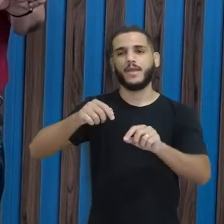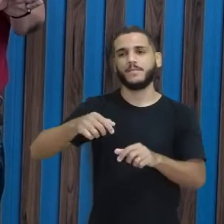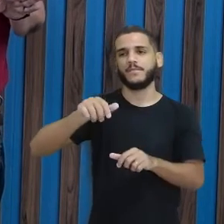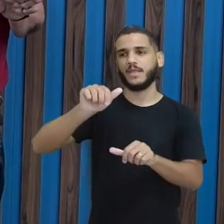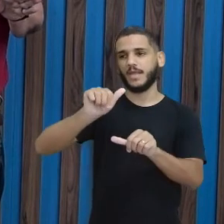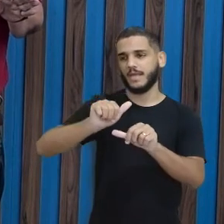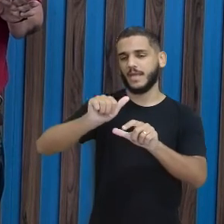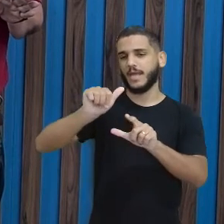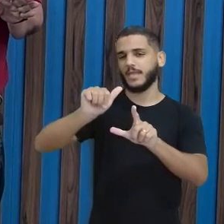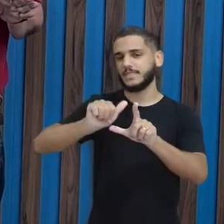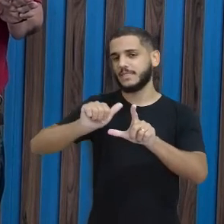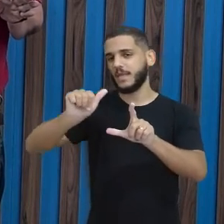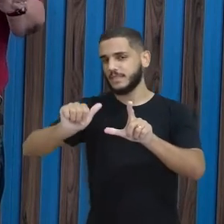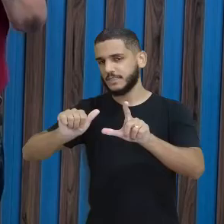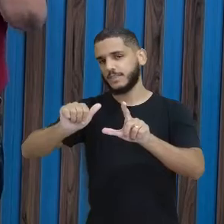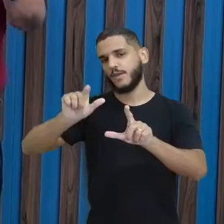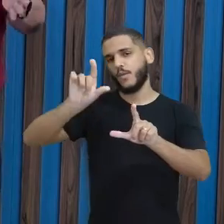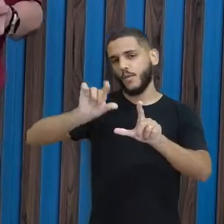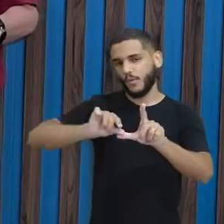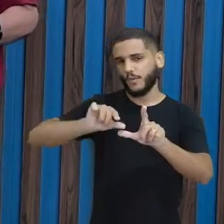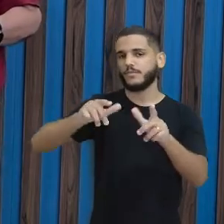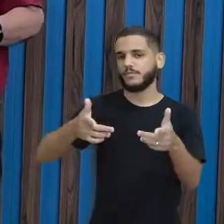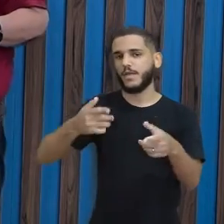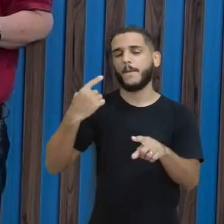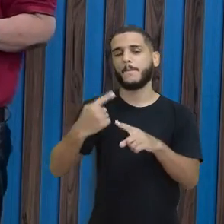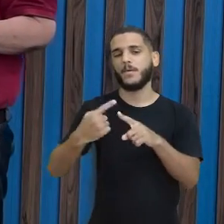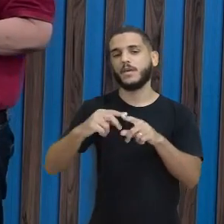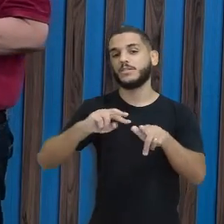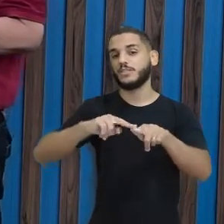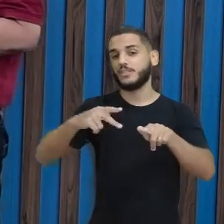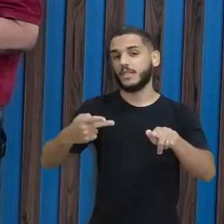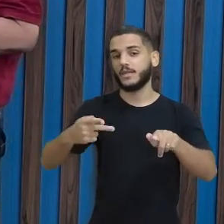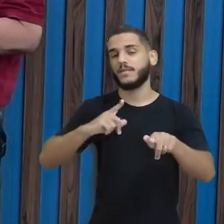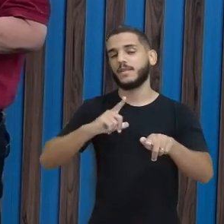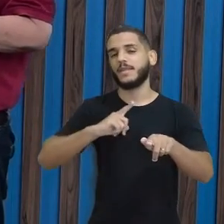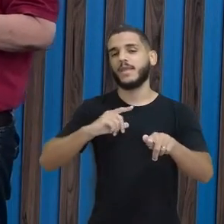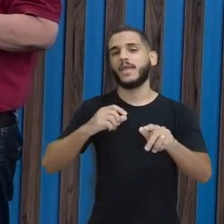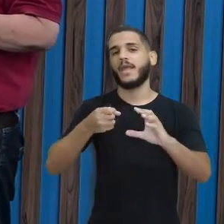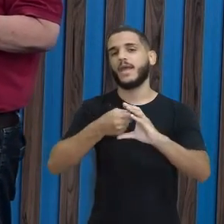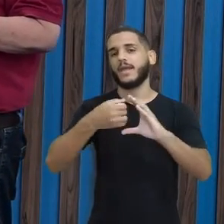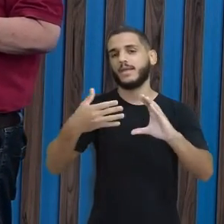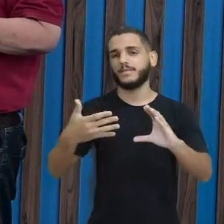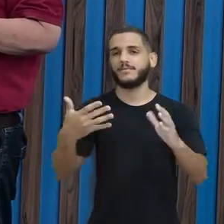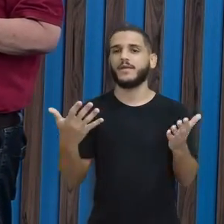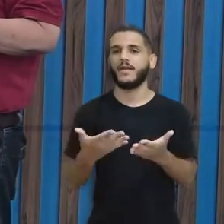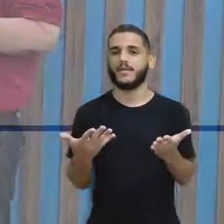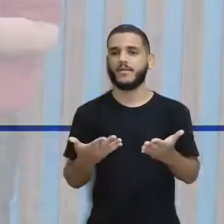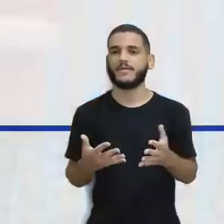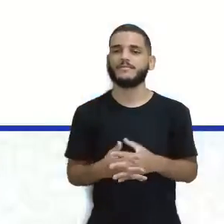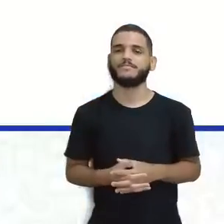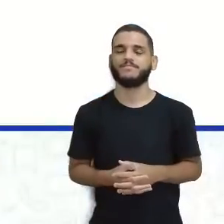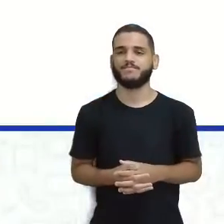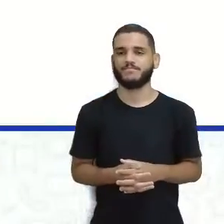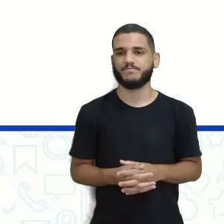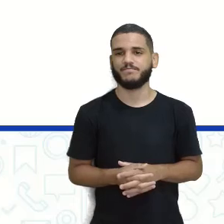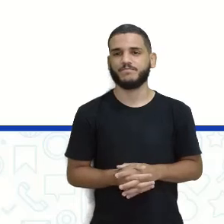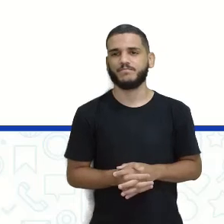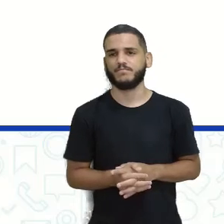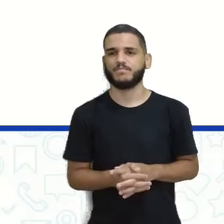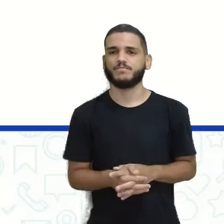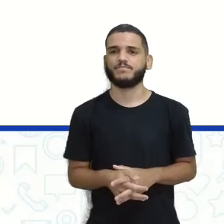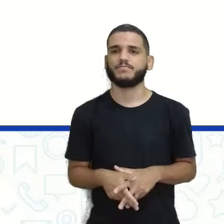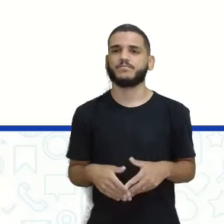sei obrigatoriamente que ela é azinho, geneticamente eu já tenho a característica. E nessa questão, vamos lá, Ricardinho? O que é que você